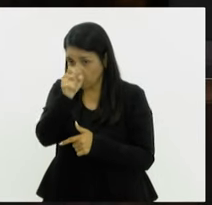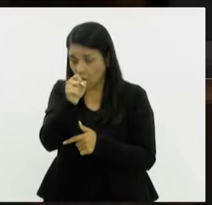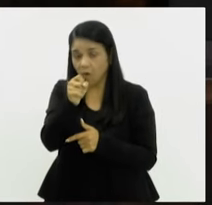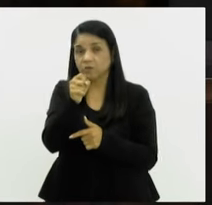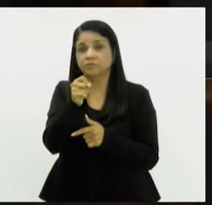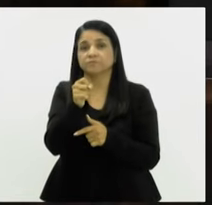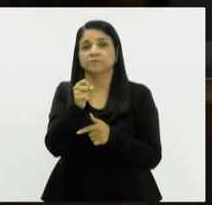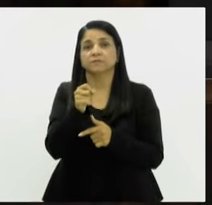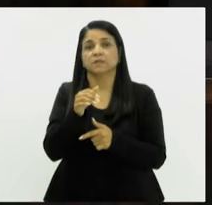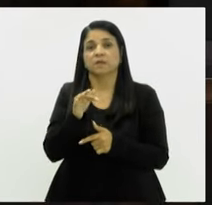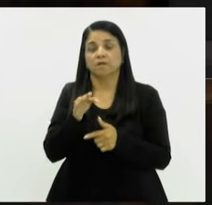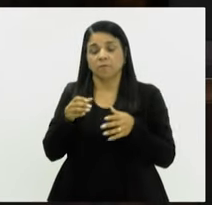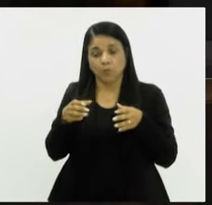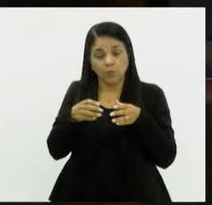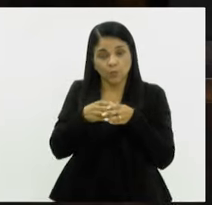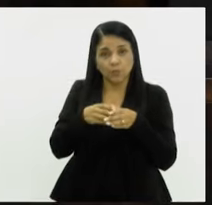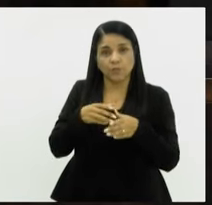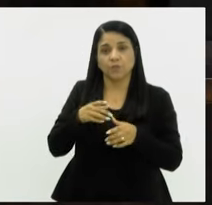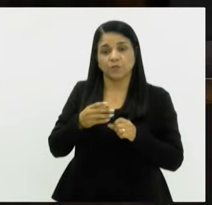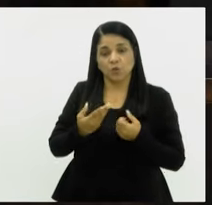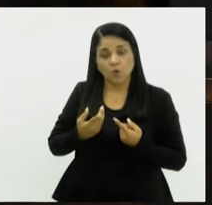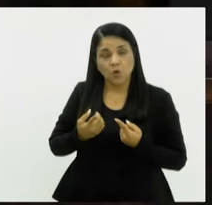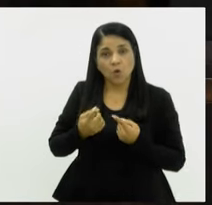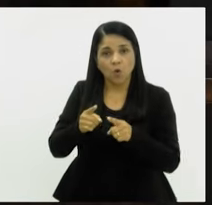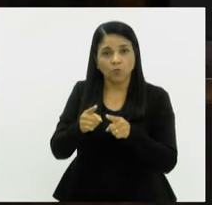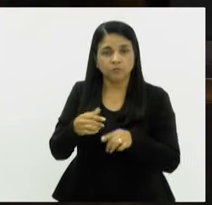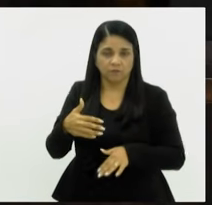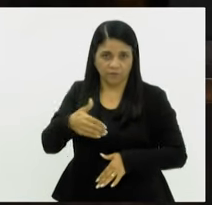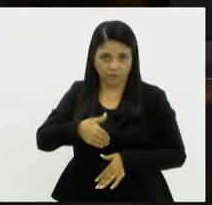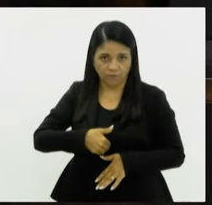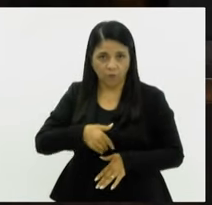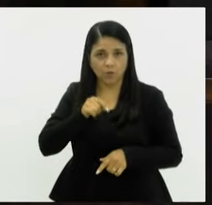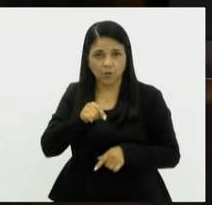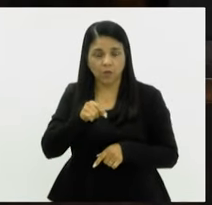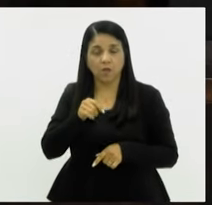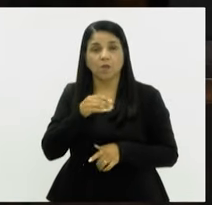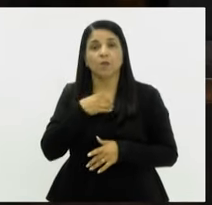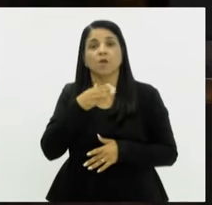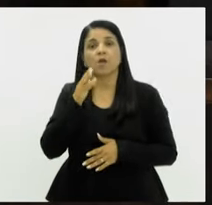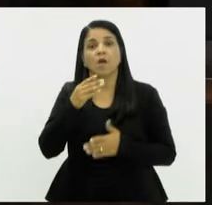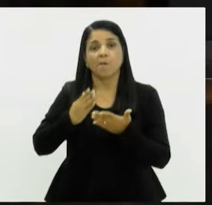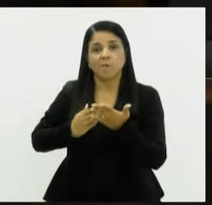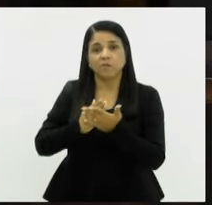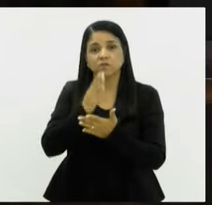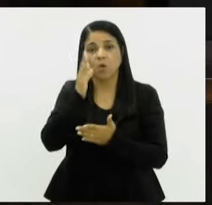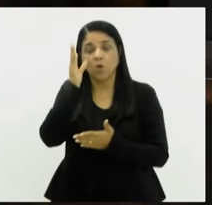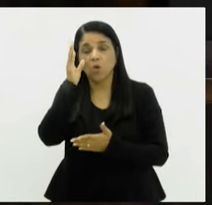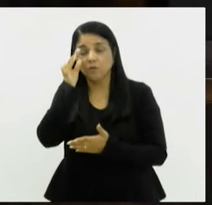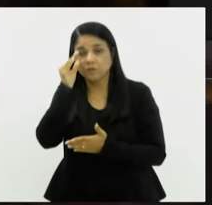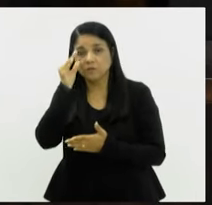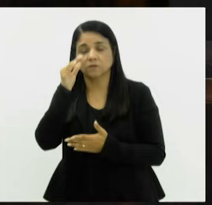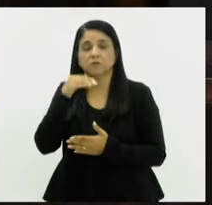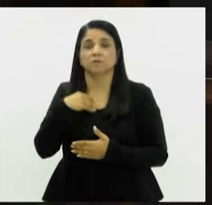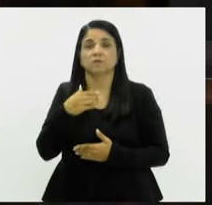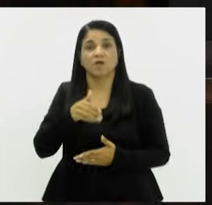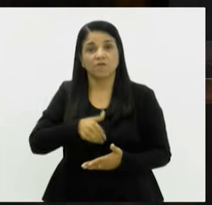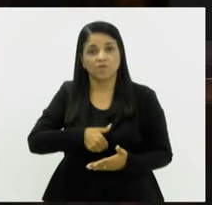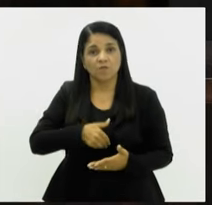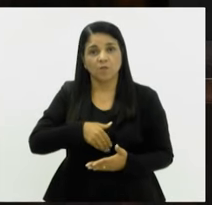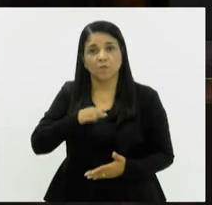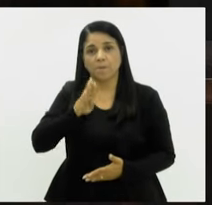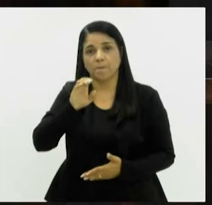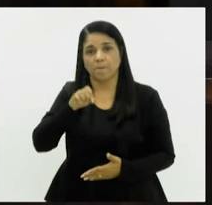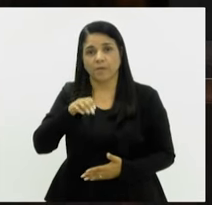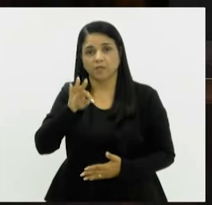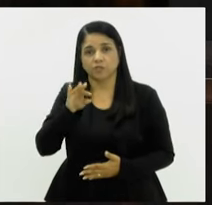Frente Parlamentar de Combate à Fome, é a aprovação do Observatório da Fome, Betinho, justamente porque,